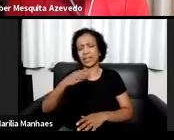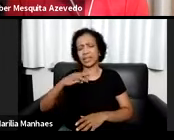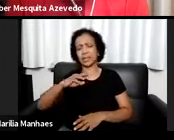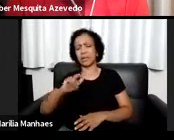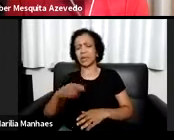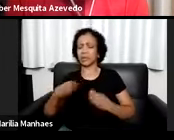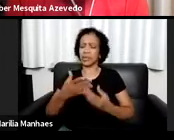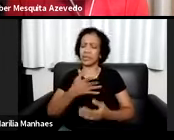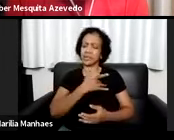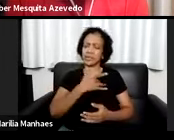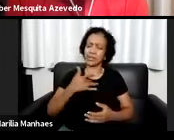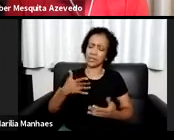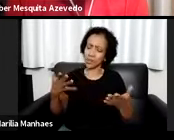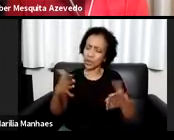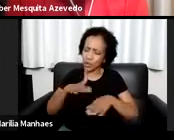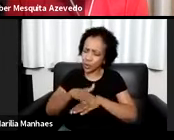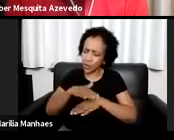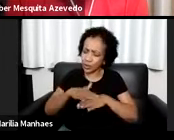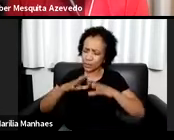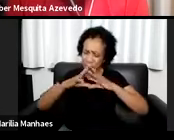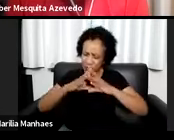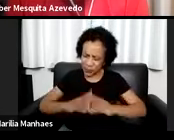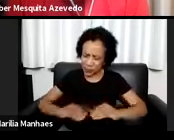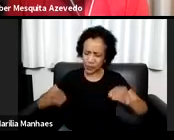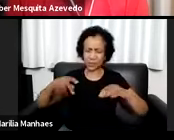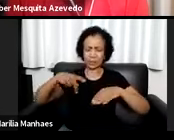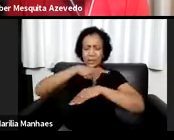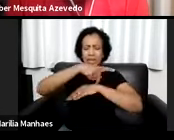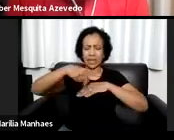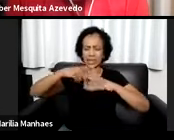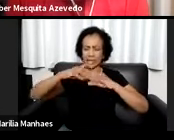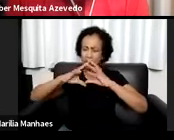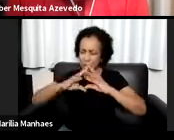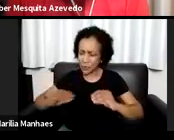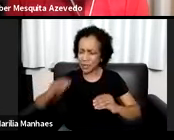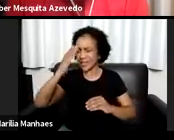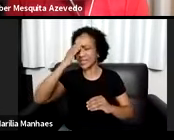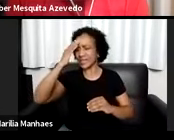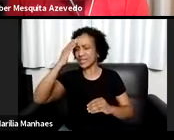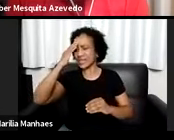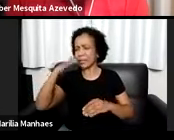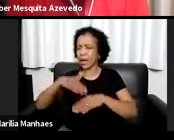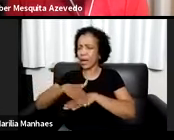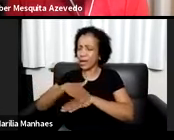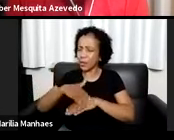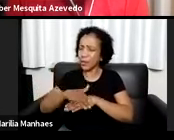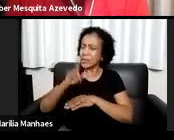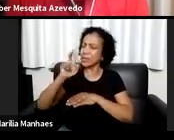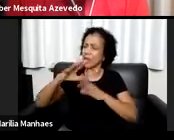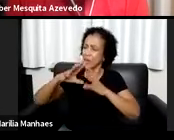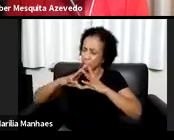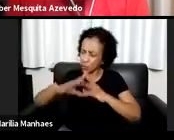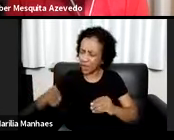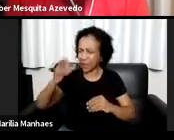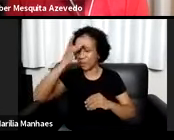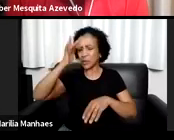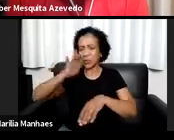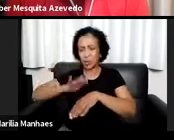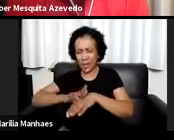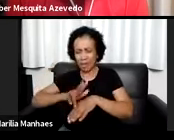de cura do país, Deus, que o Senhor vai curar muitas pessoas nessa noite, que muitos que estão infectados vão